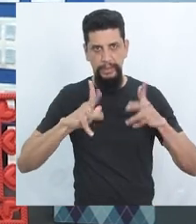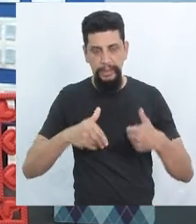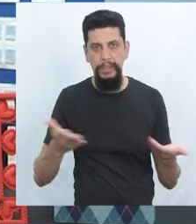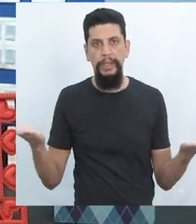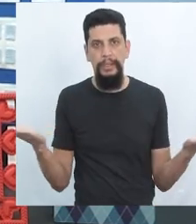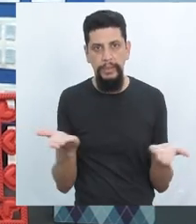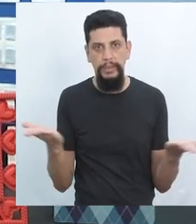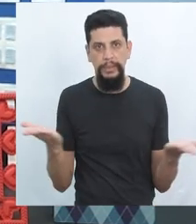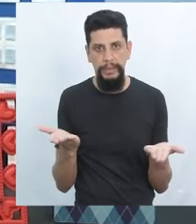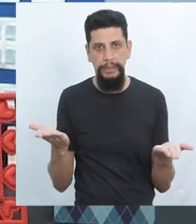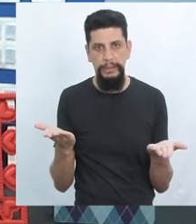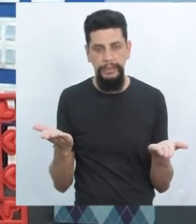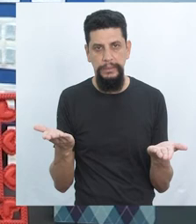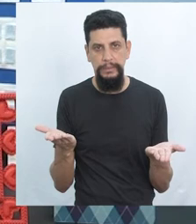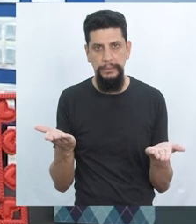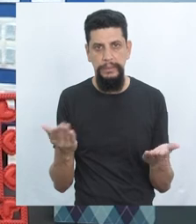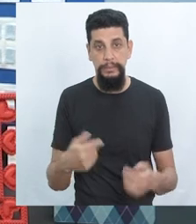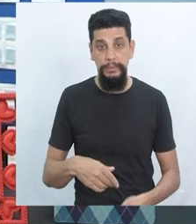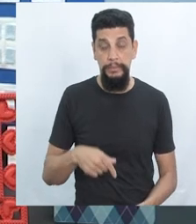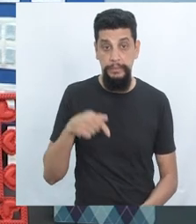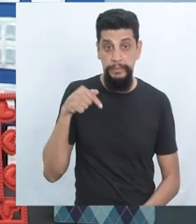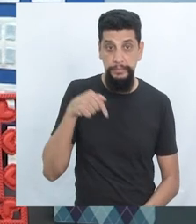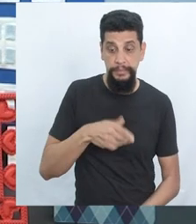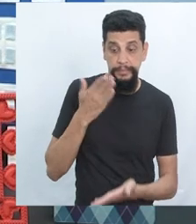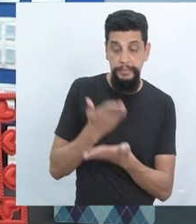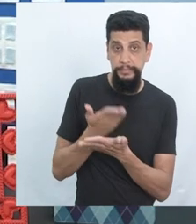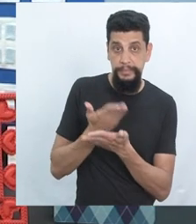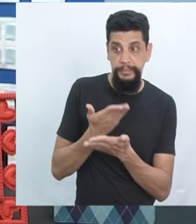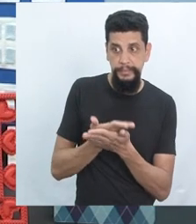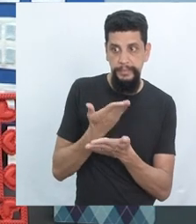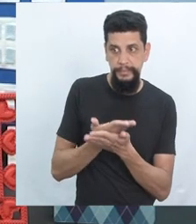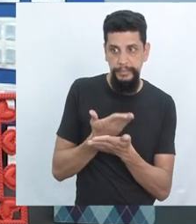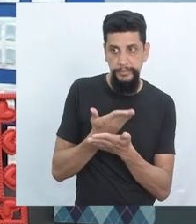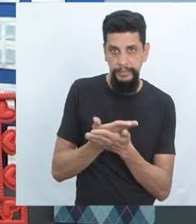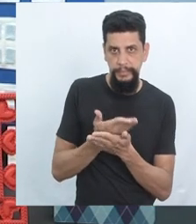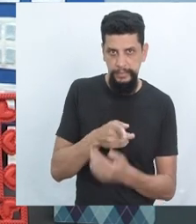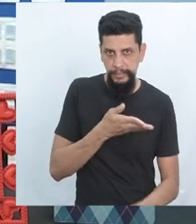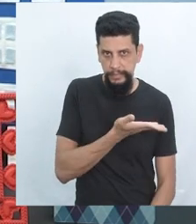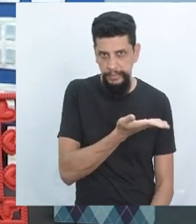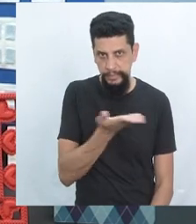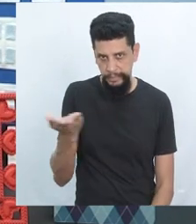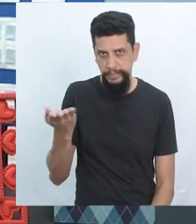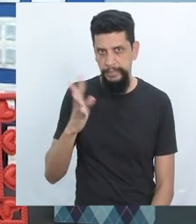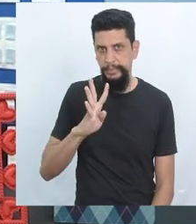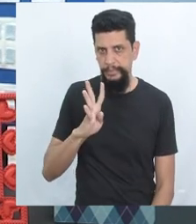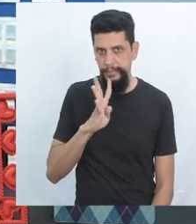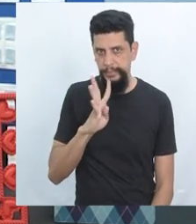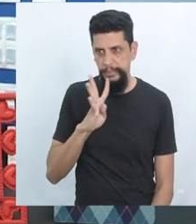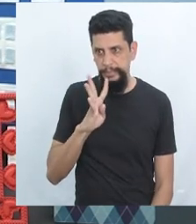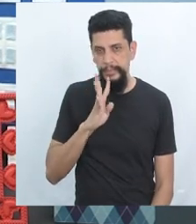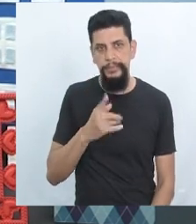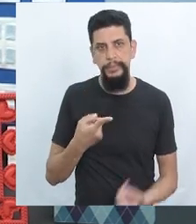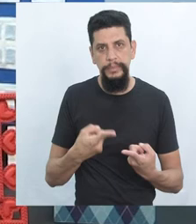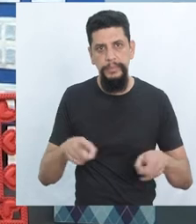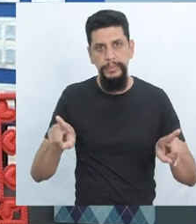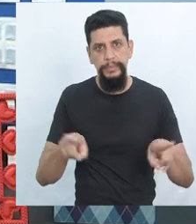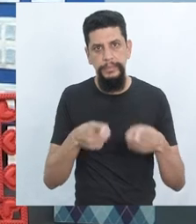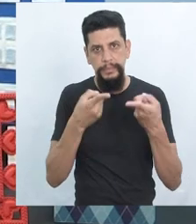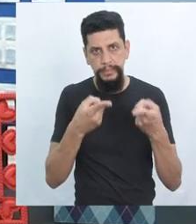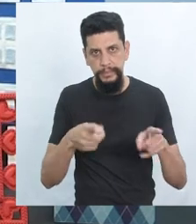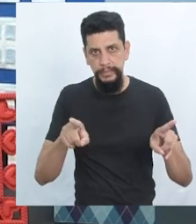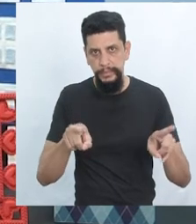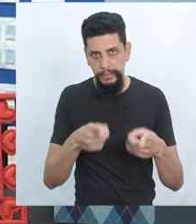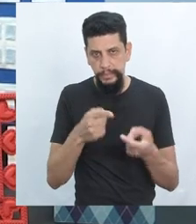detetives. E agora, para fechar a nossa aula lá em cima, você